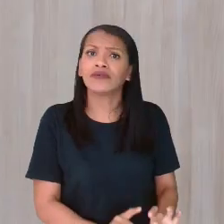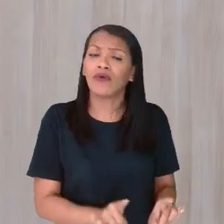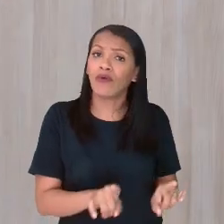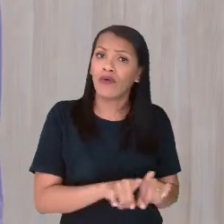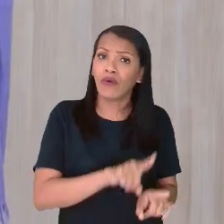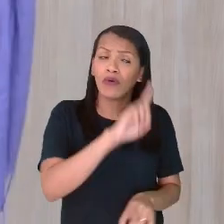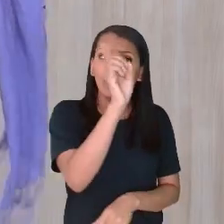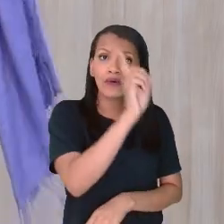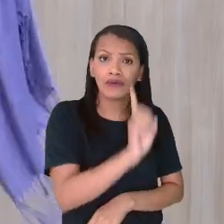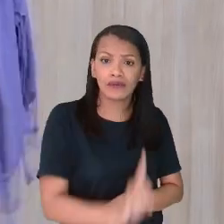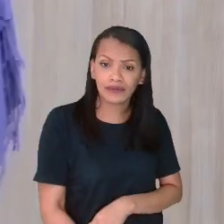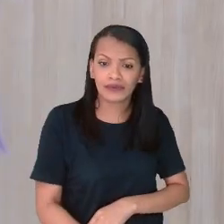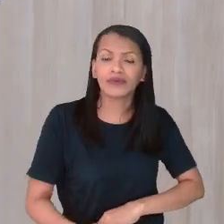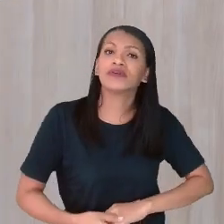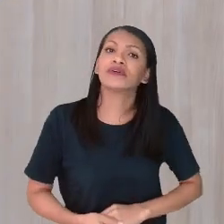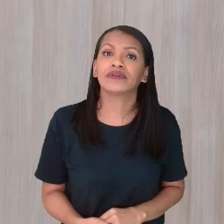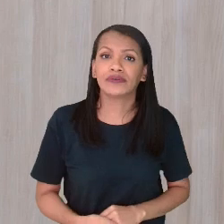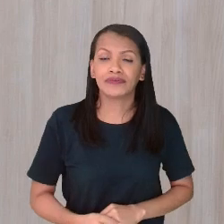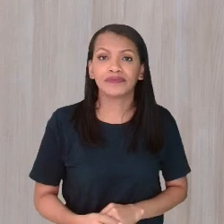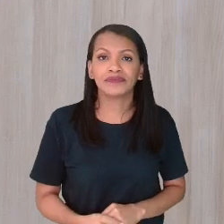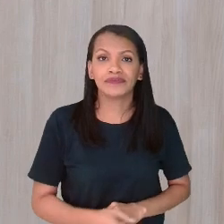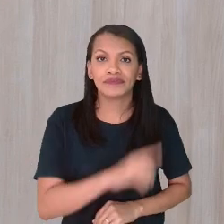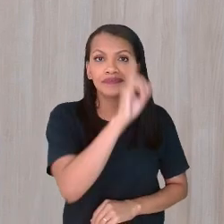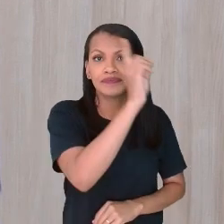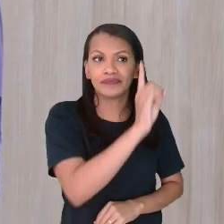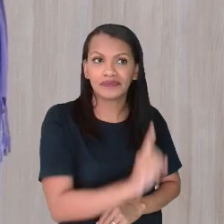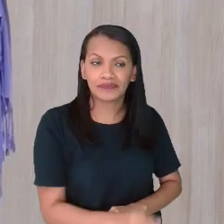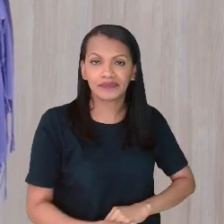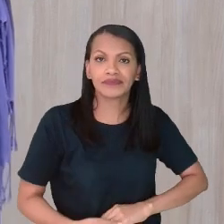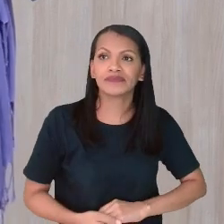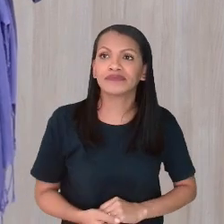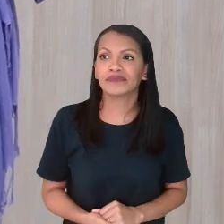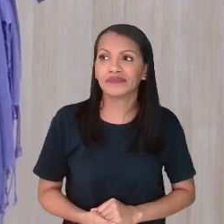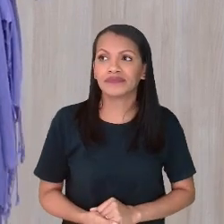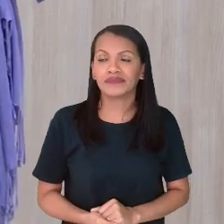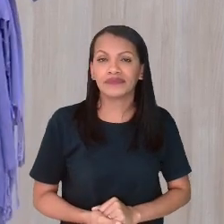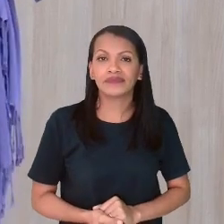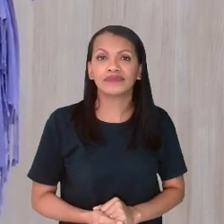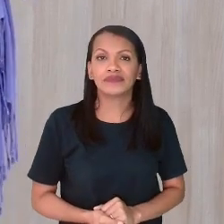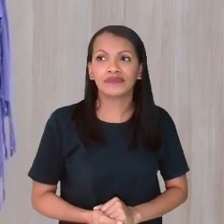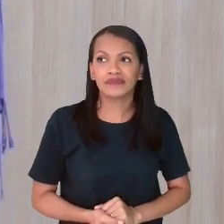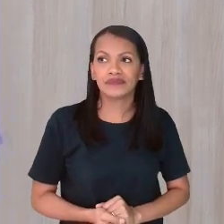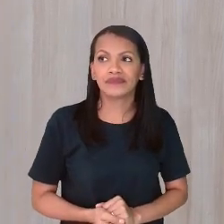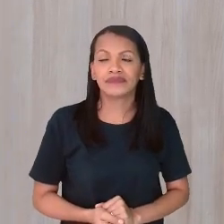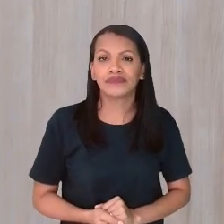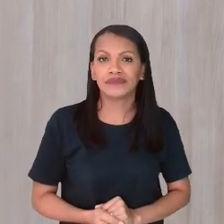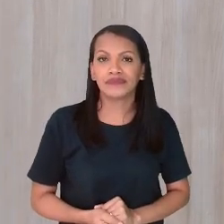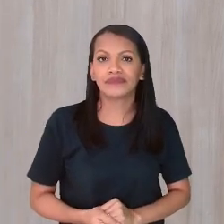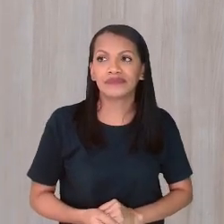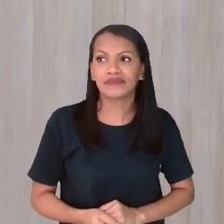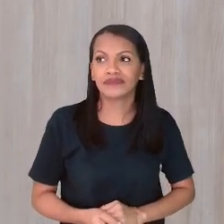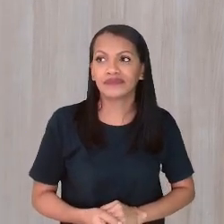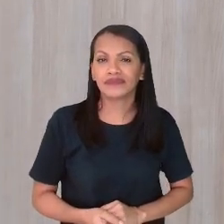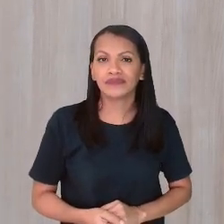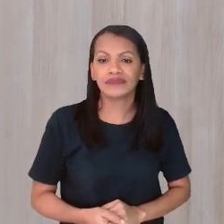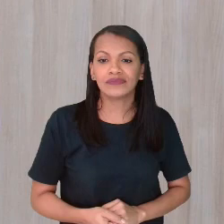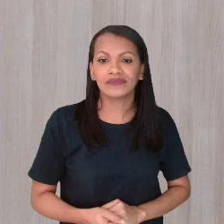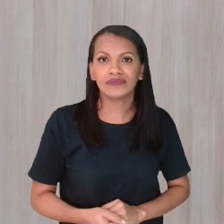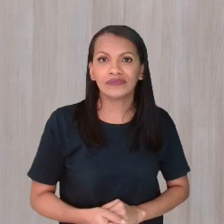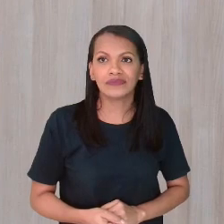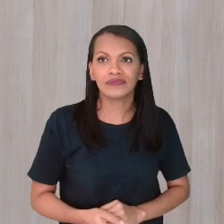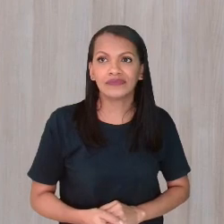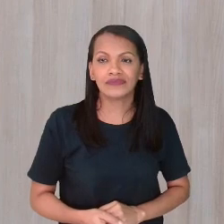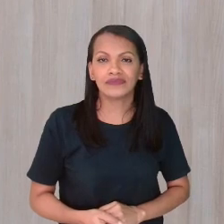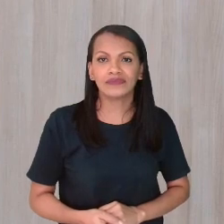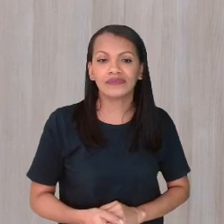deficientes. Portadoras, né? Portadoras De deficiência. Eu acho que é portadores de deficiência. Eu acho que sim.